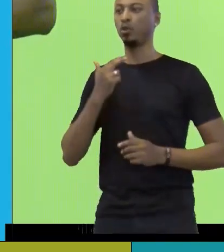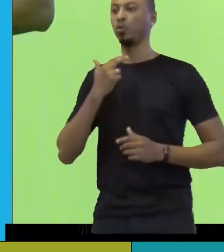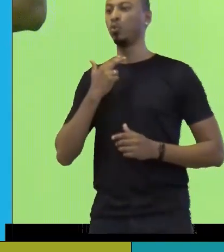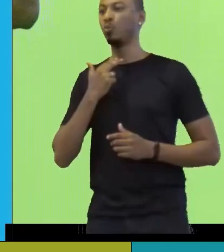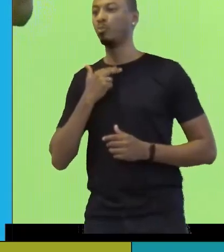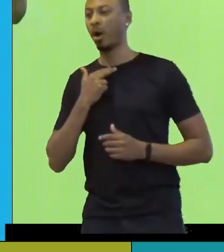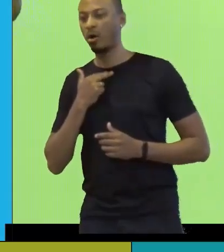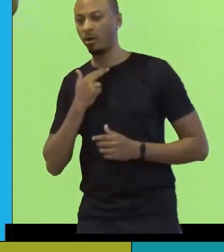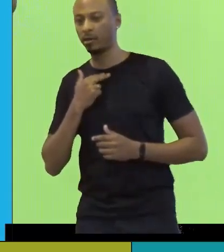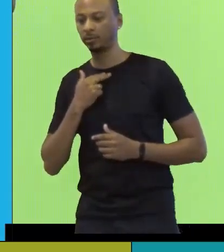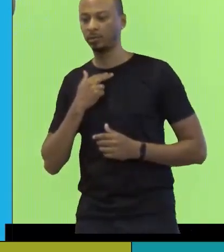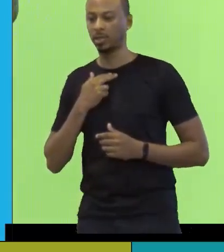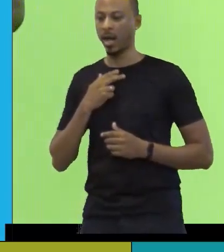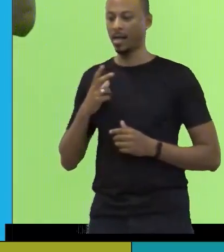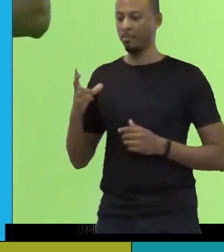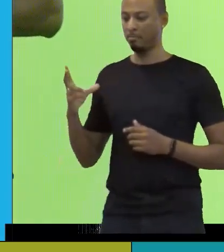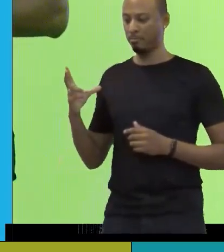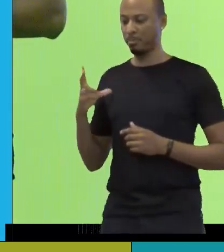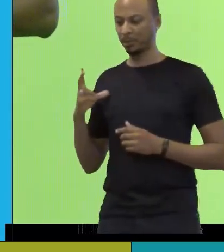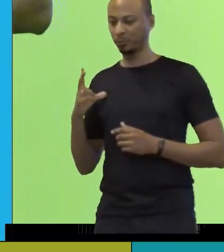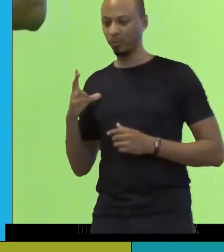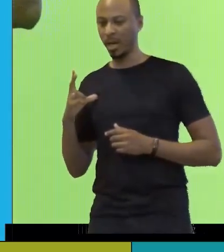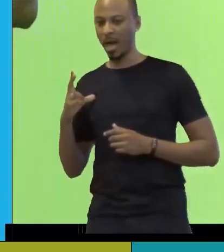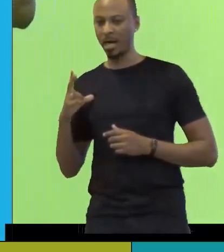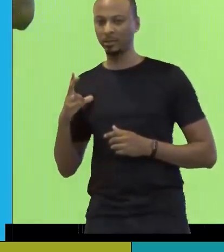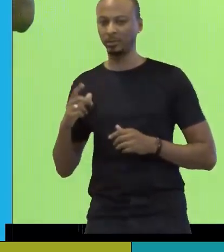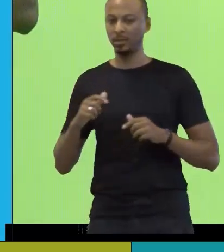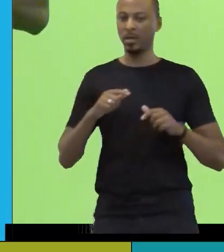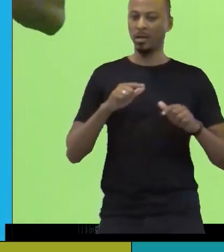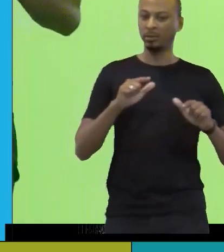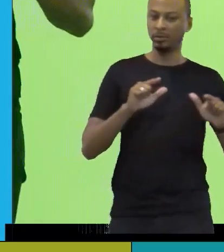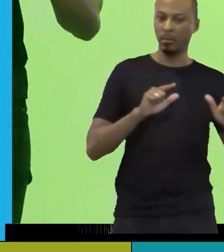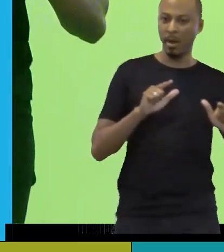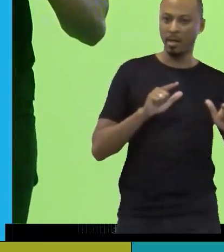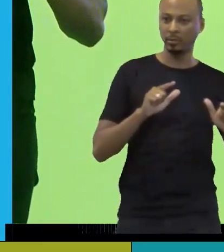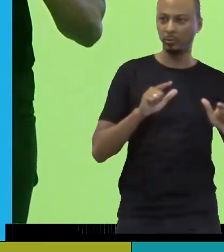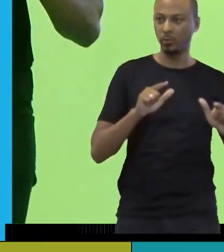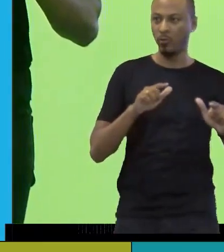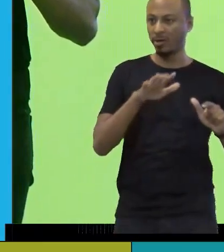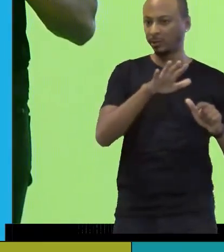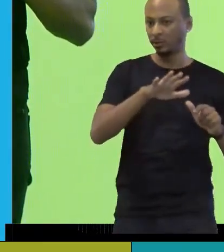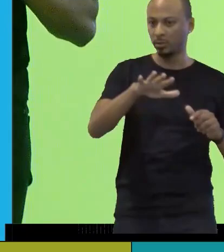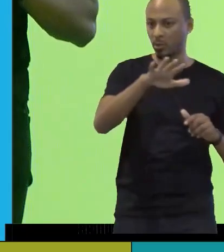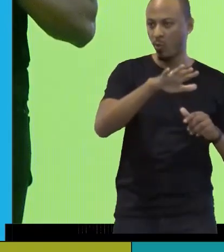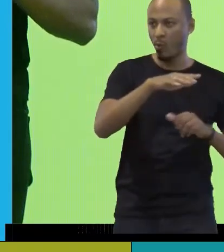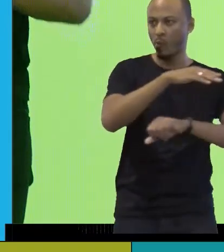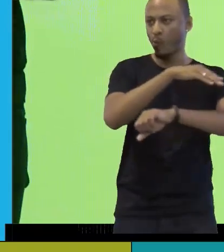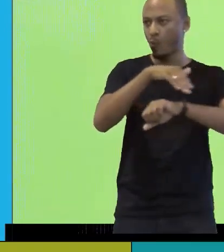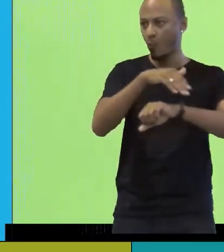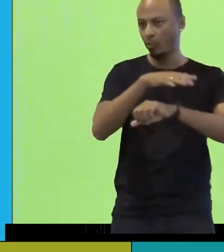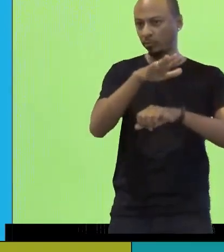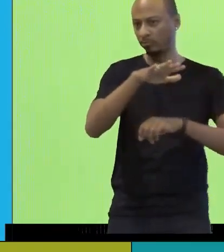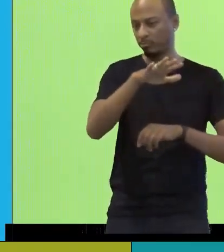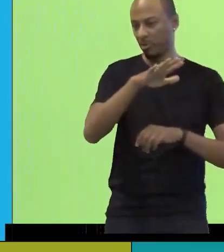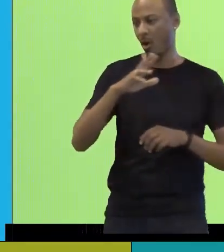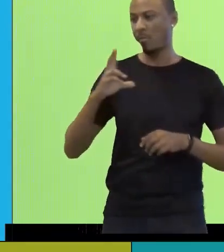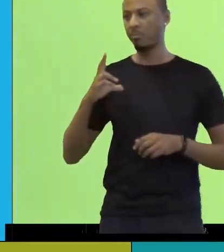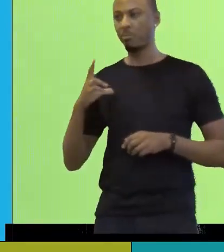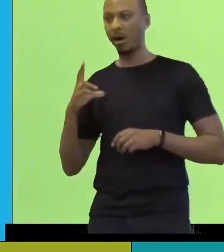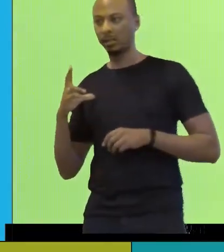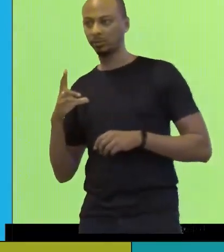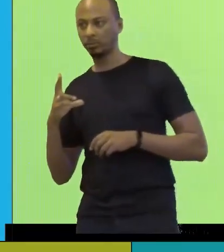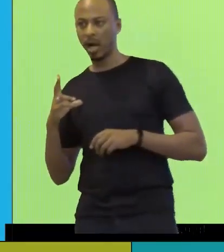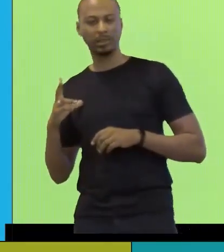vida privada. E eu vou te dar um exemplo claro disso, tá? Escuta com atenção, por favor. Escuta com atenção.